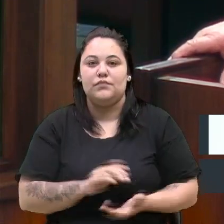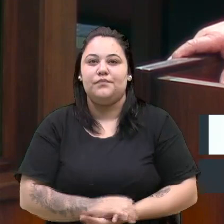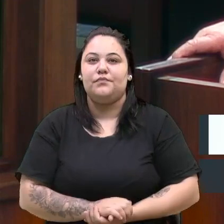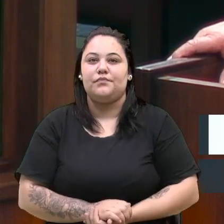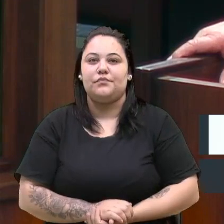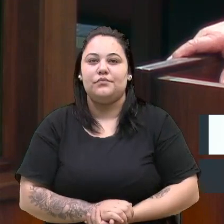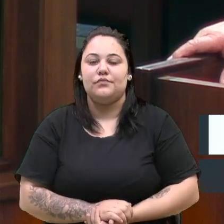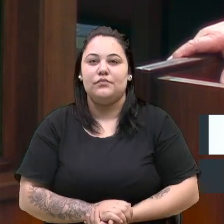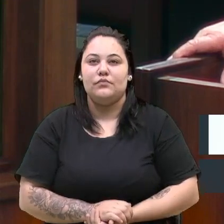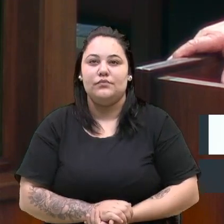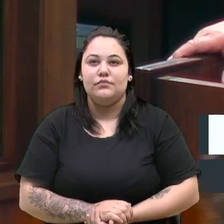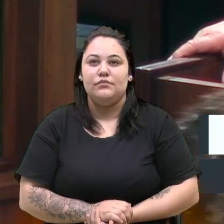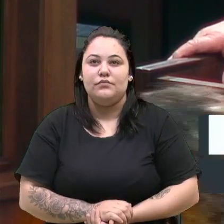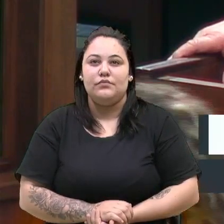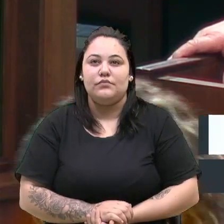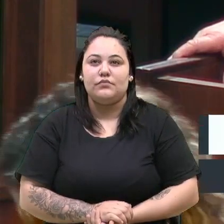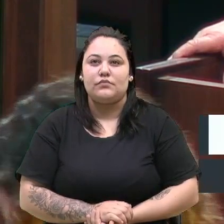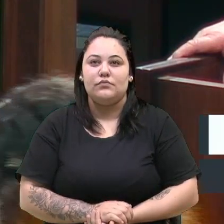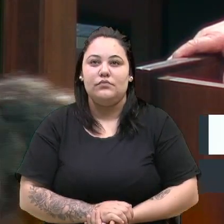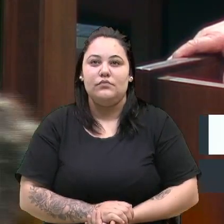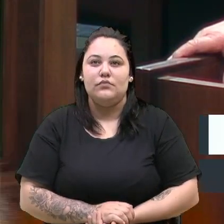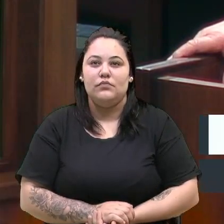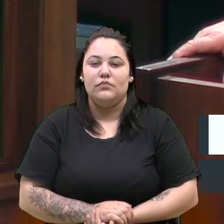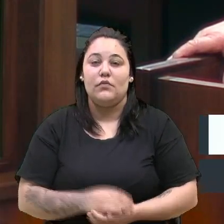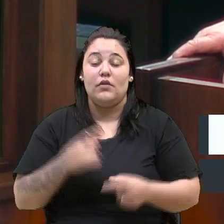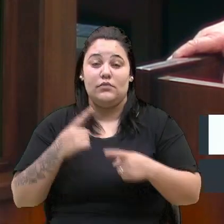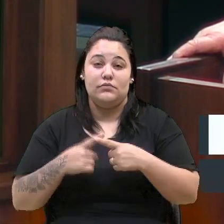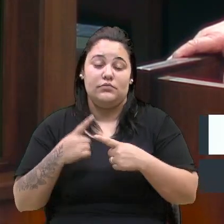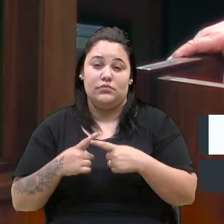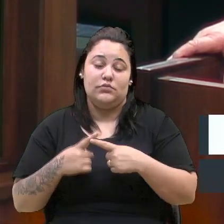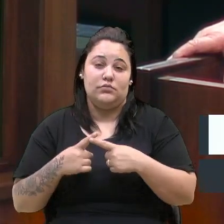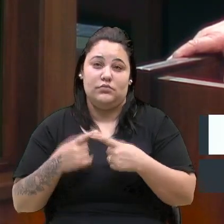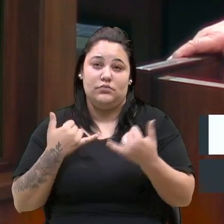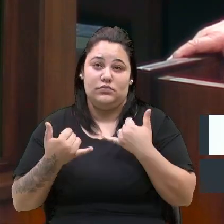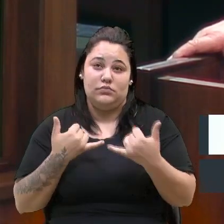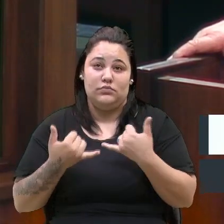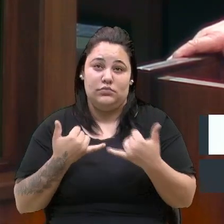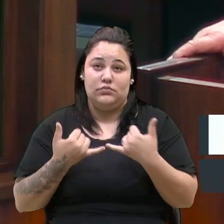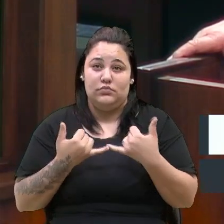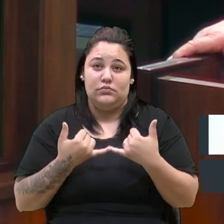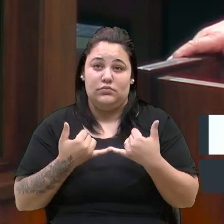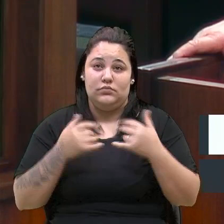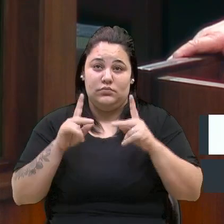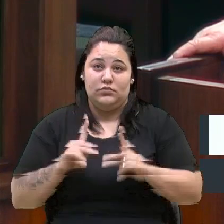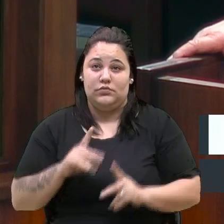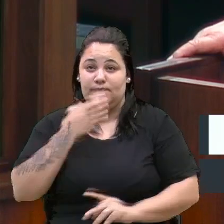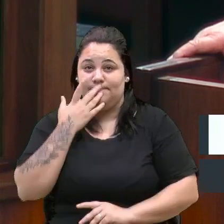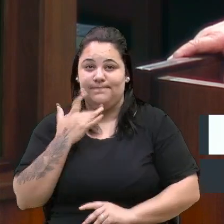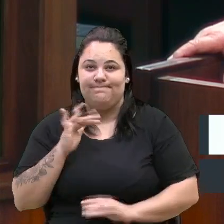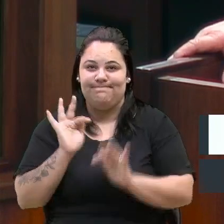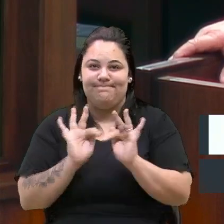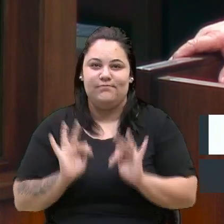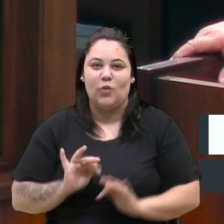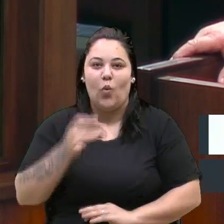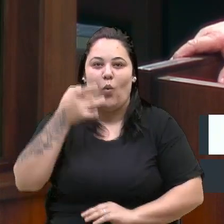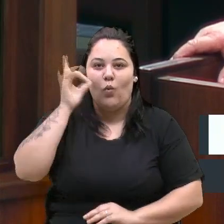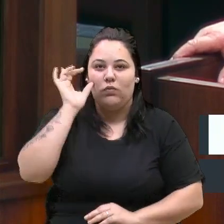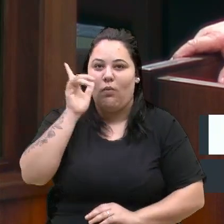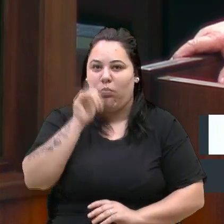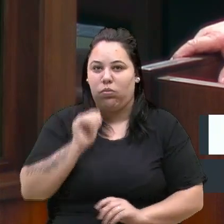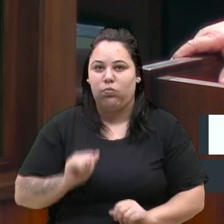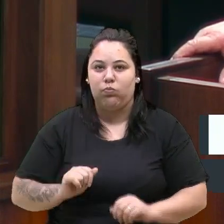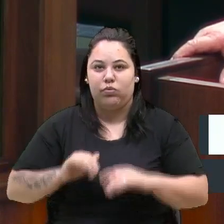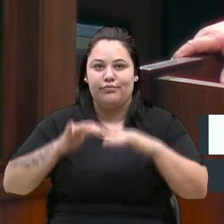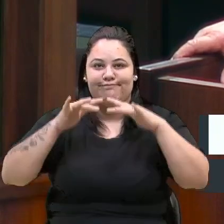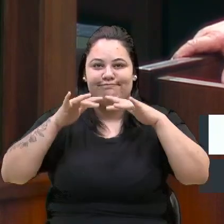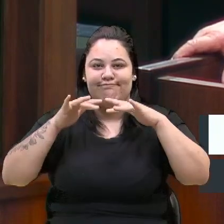Porque o pessoal do Criança Feliz, ontem mesmo, alagou de novo. Alagou de novo, sem